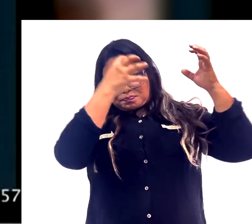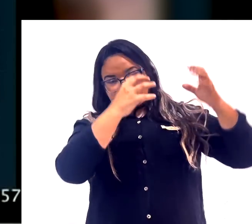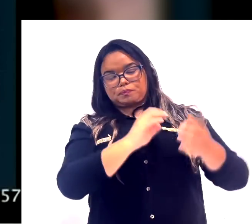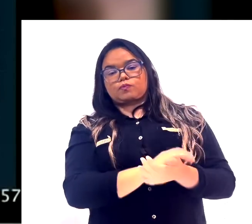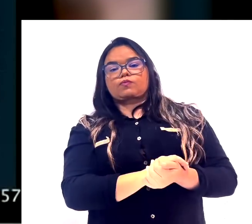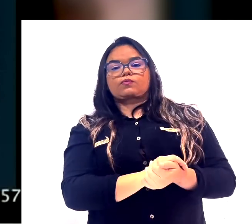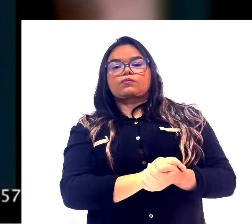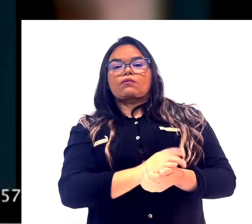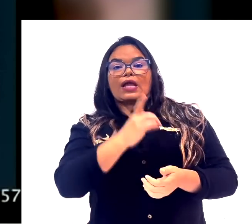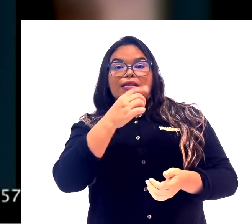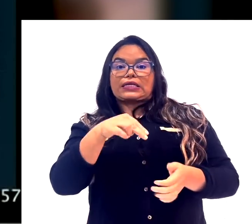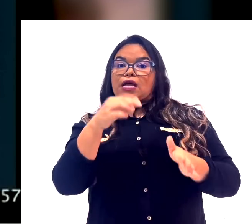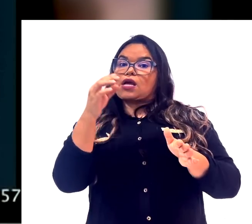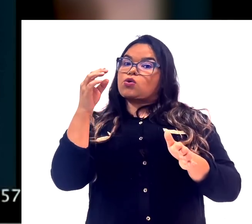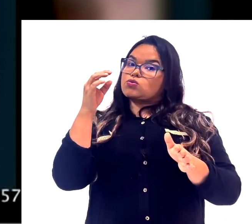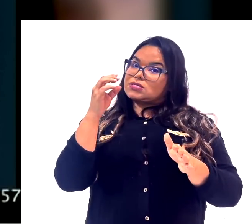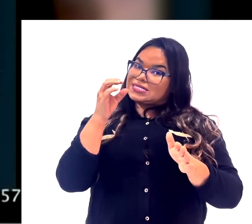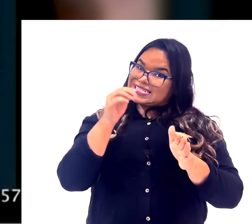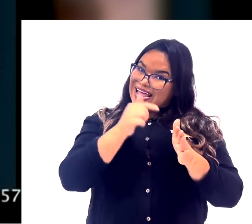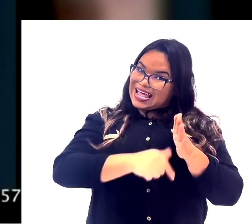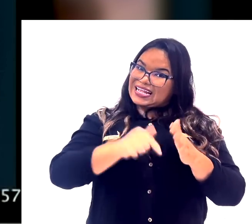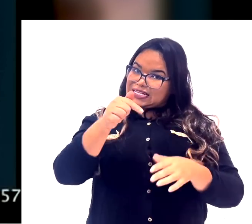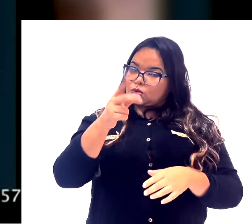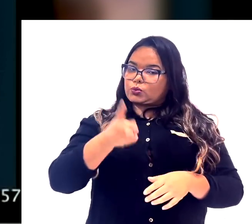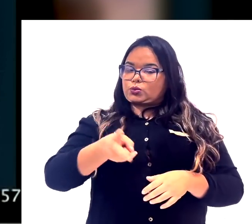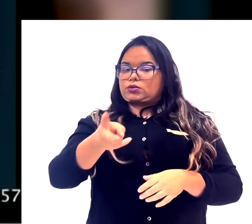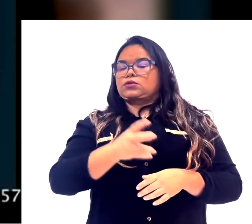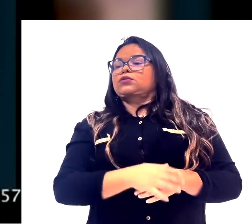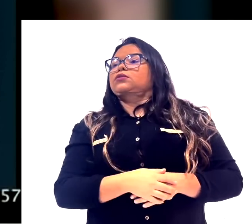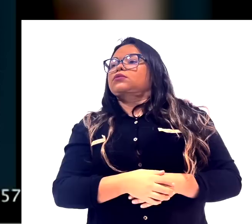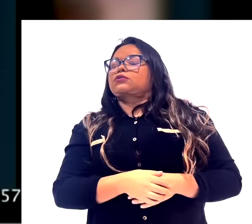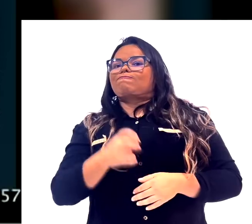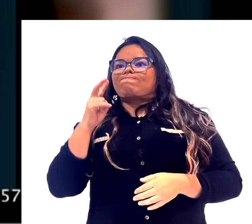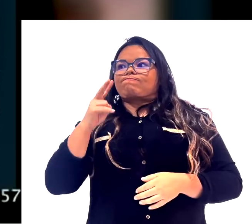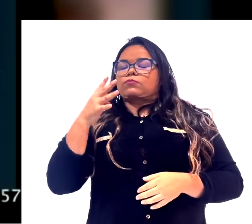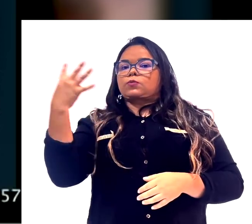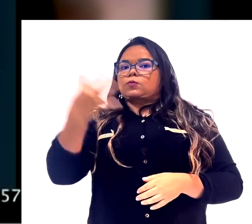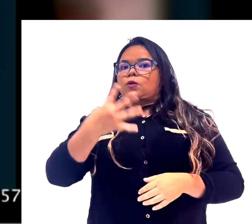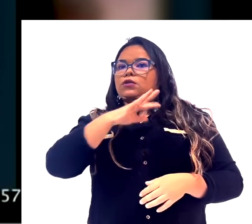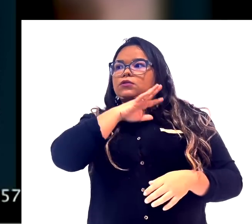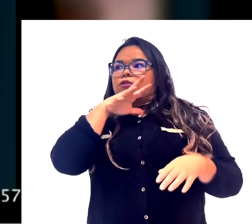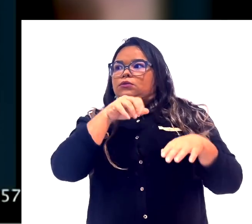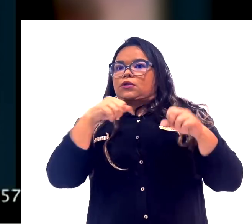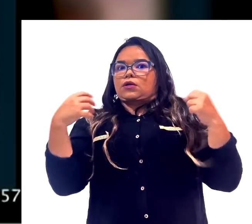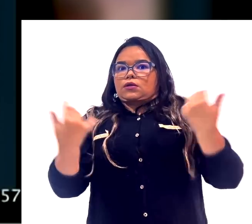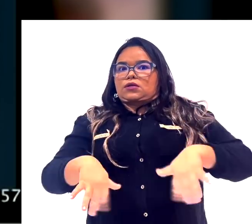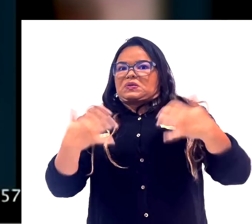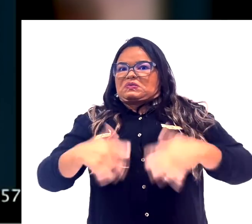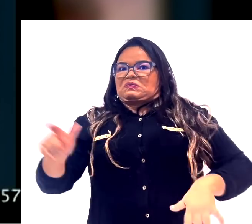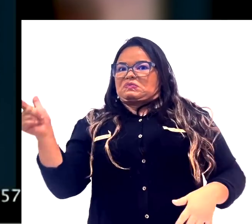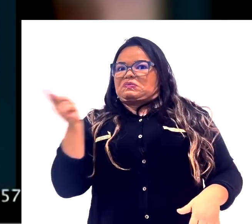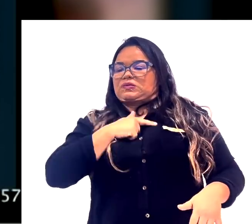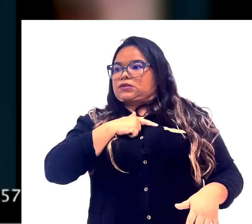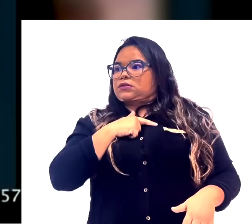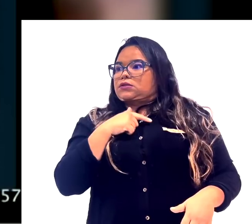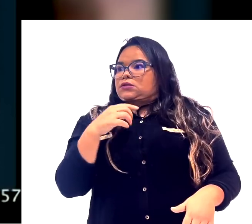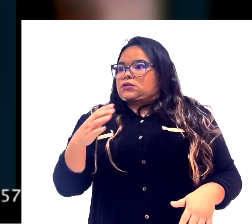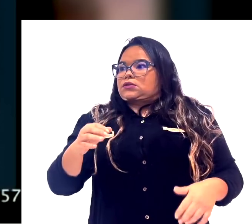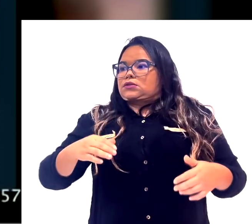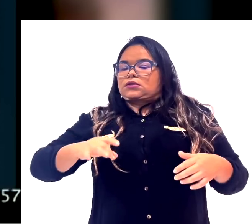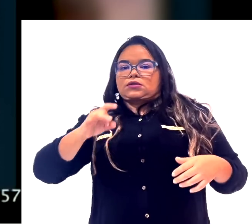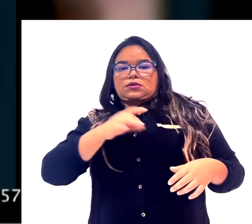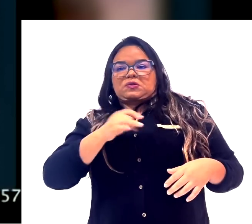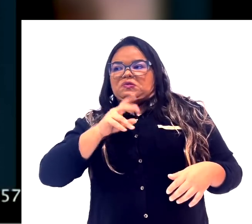da noite, e eis aqui o 4º animal, terrível e espantoso, e muito forte, o qual